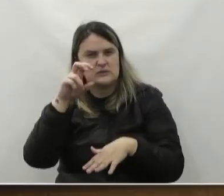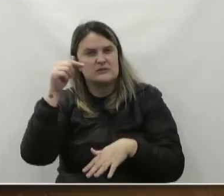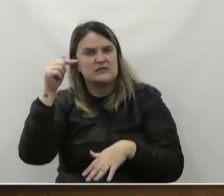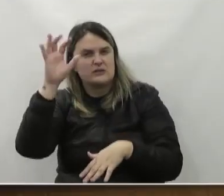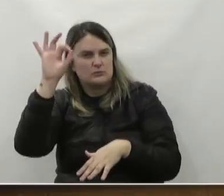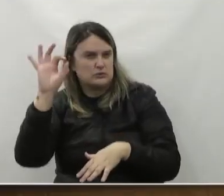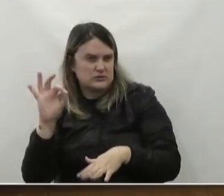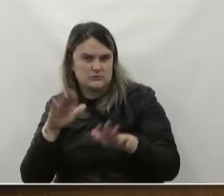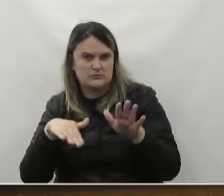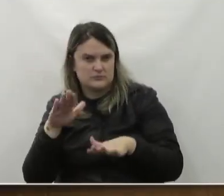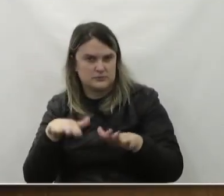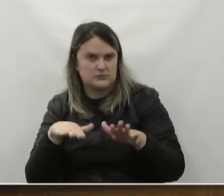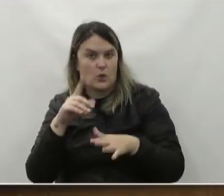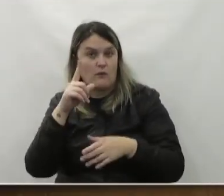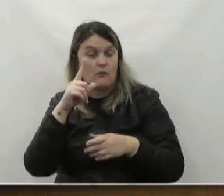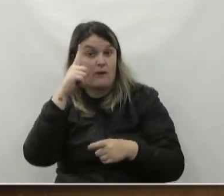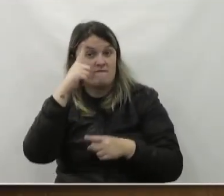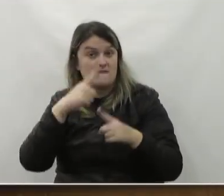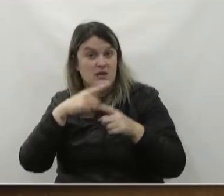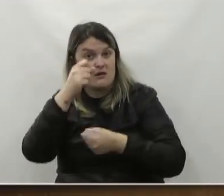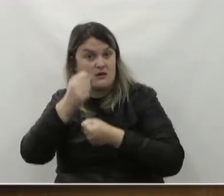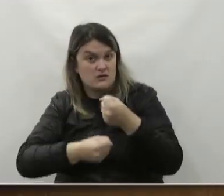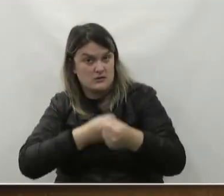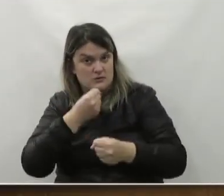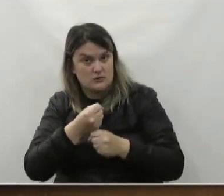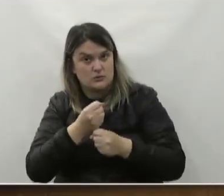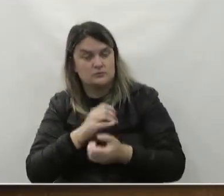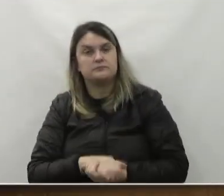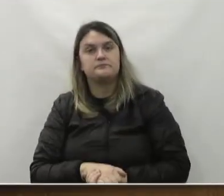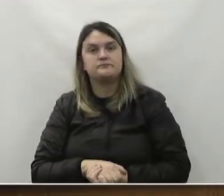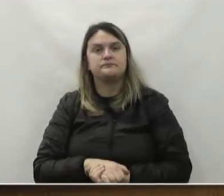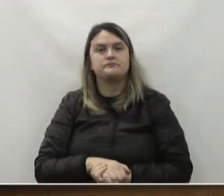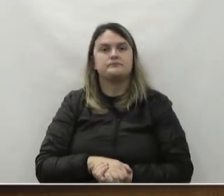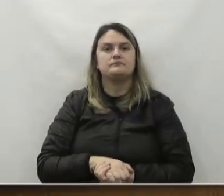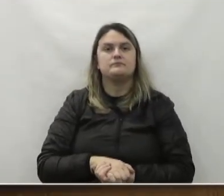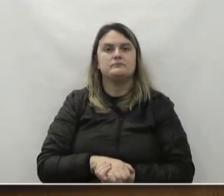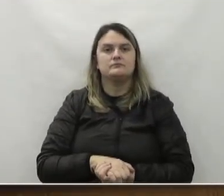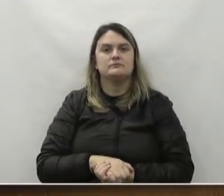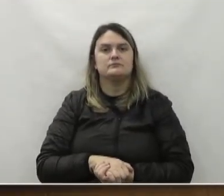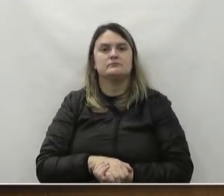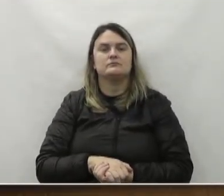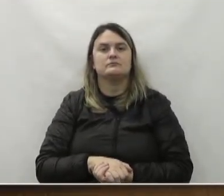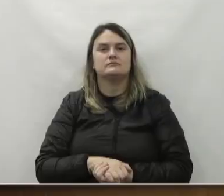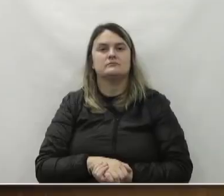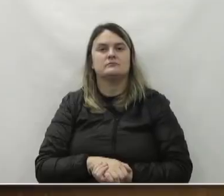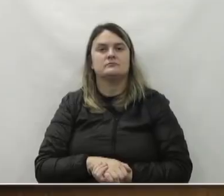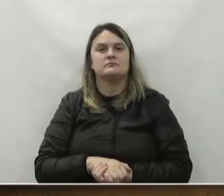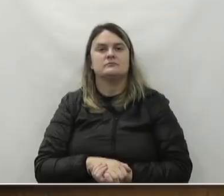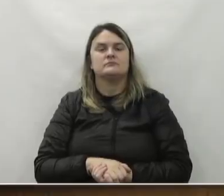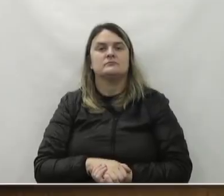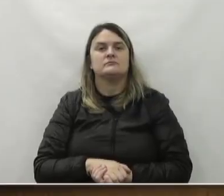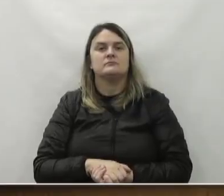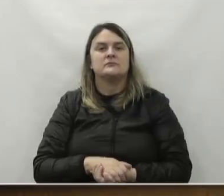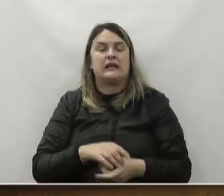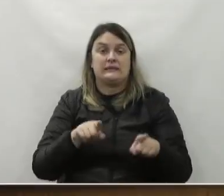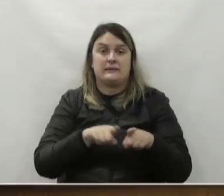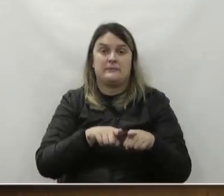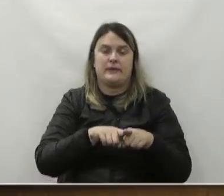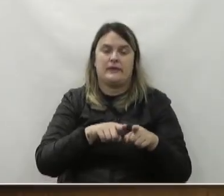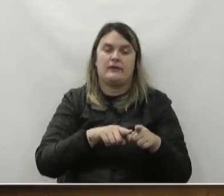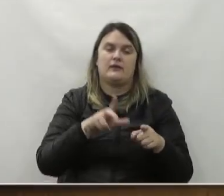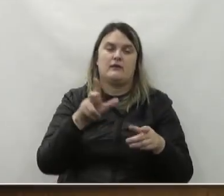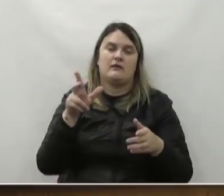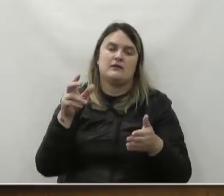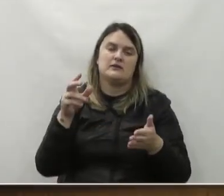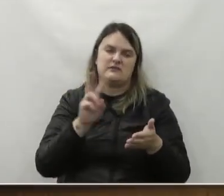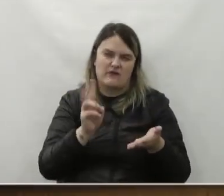7% anual. Isso vai ser colocado na COSIP, como vai ser feito no contrato que vai